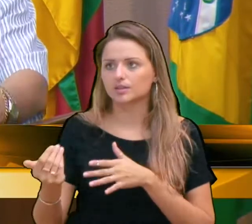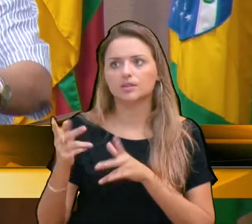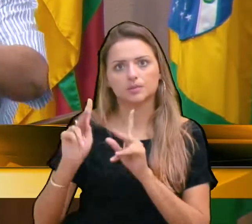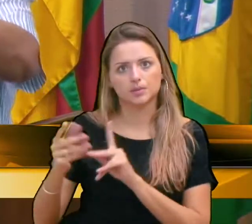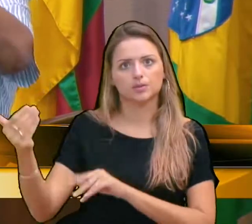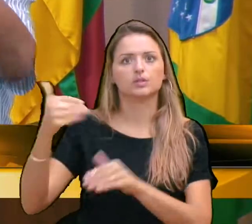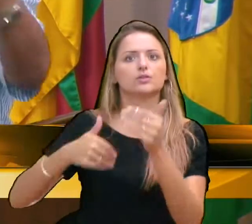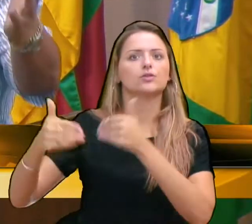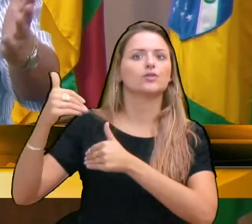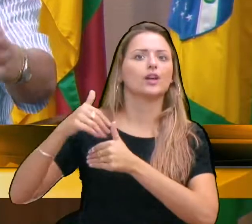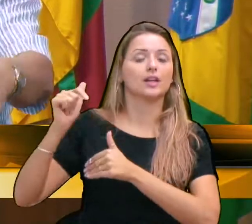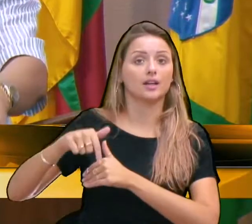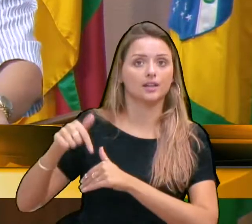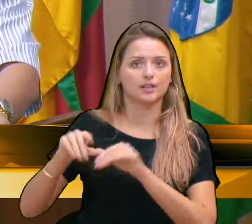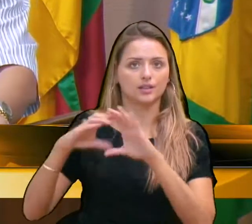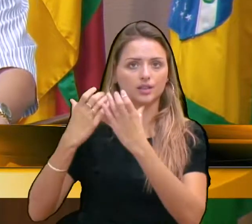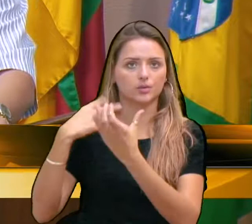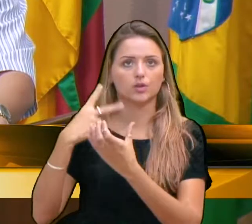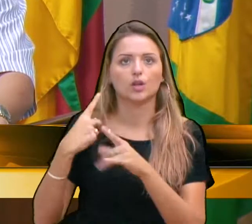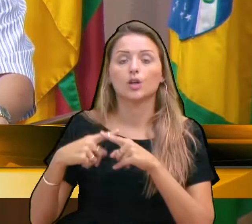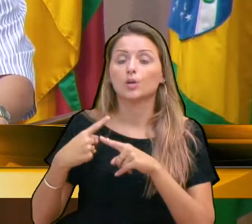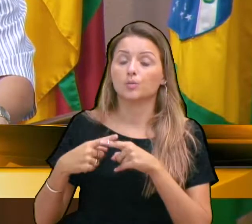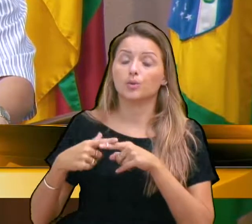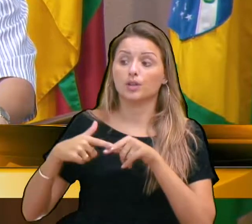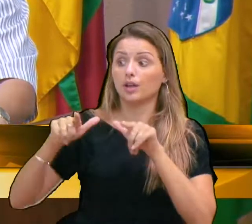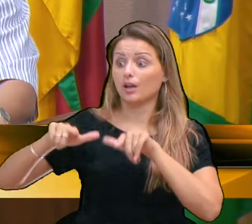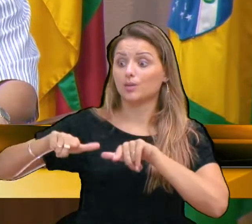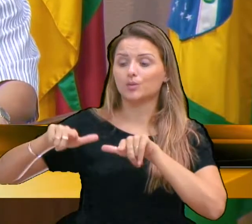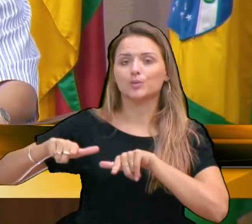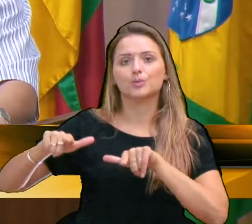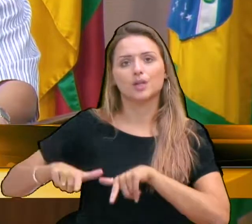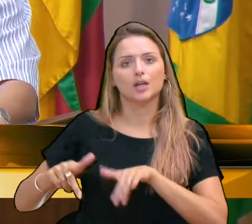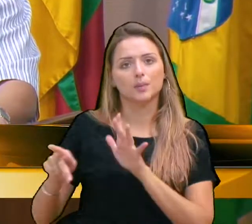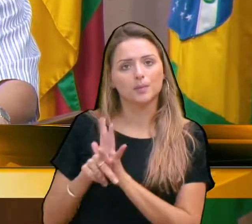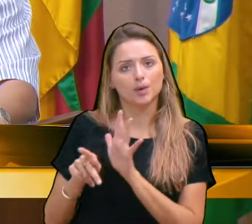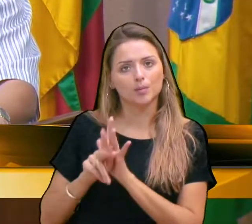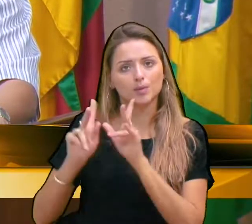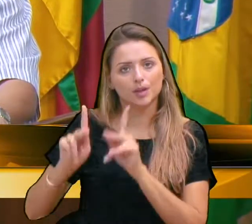Câmara virou esse instrumento, né,